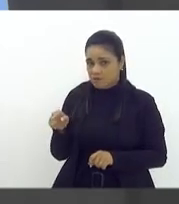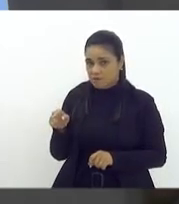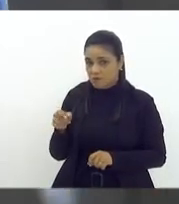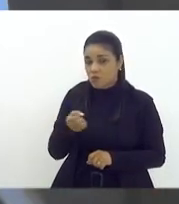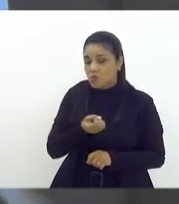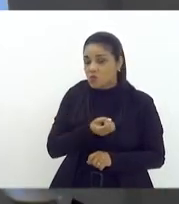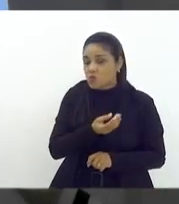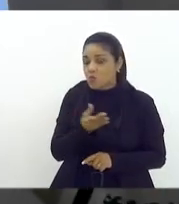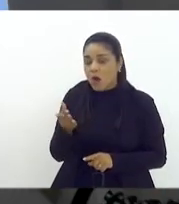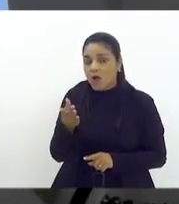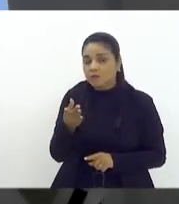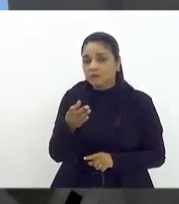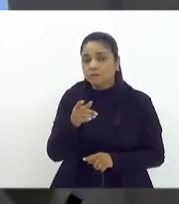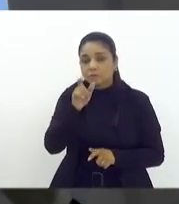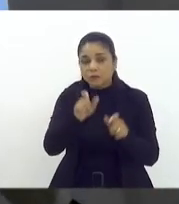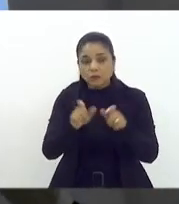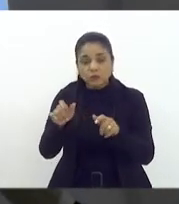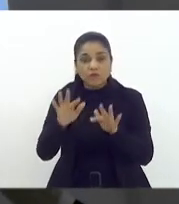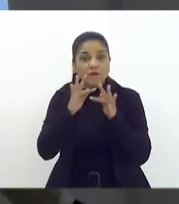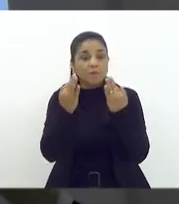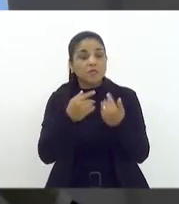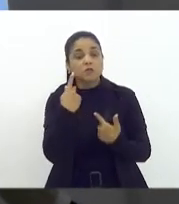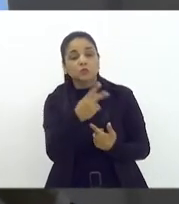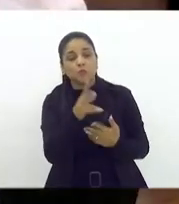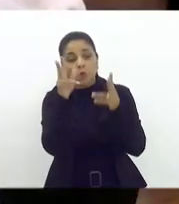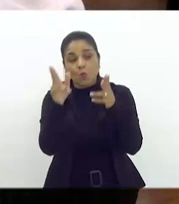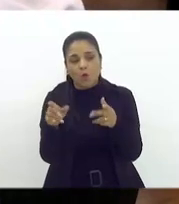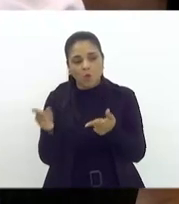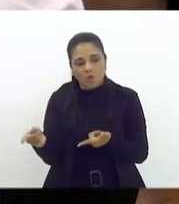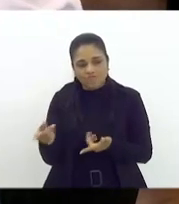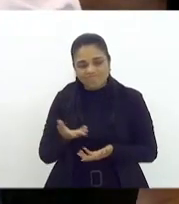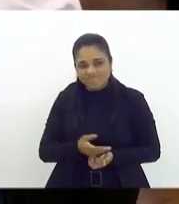da família de vocês podiam estar nessa mesma situação